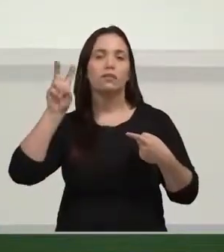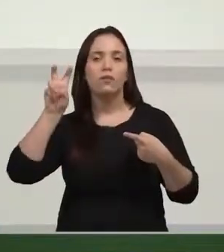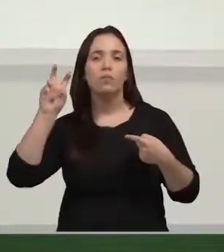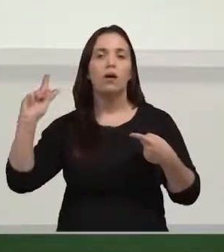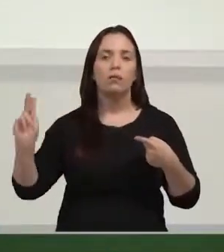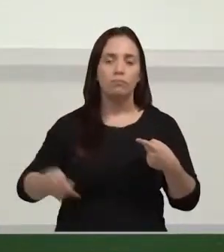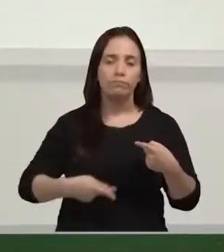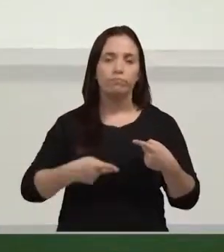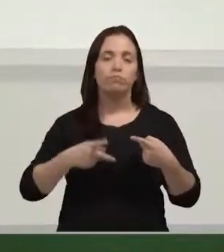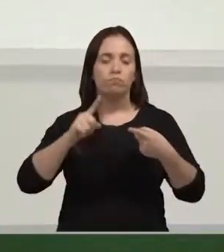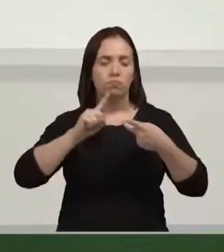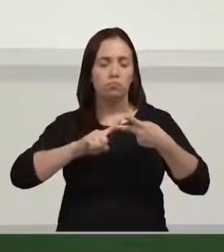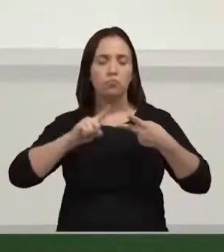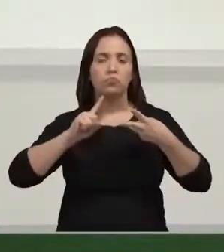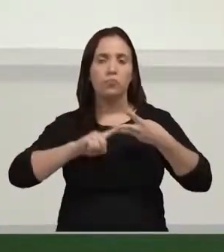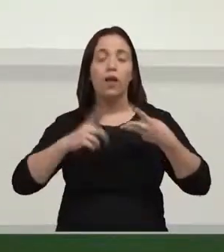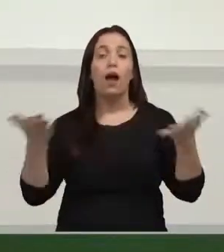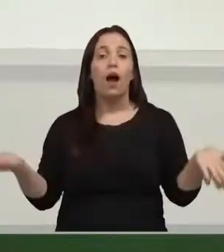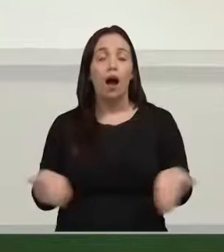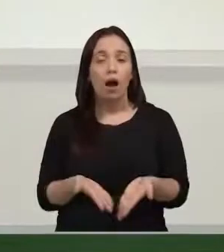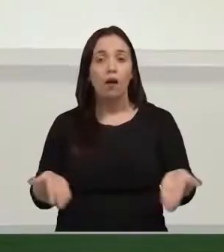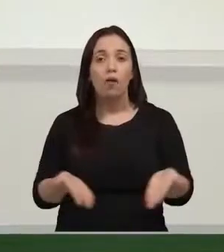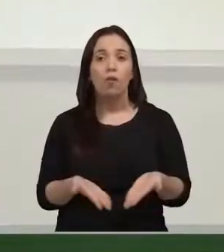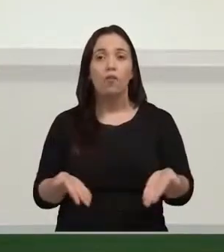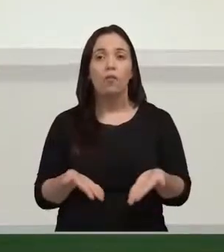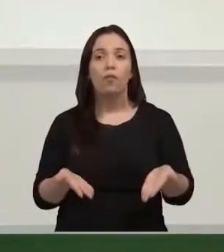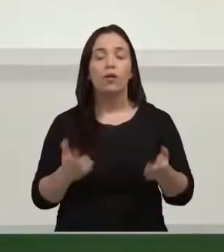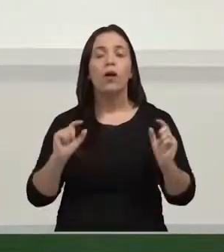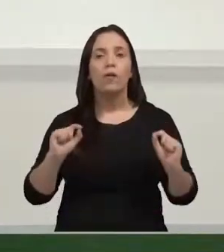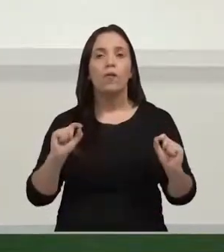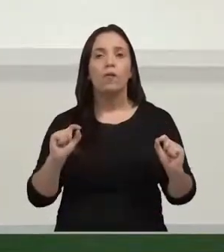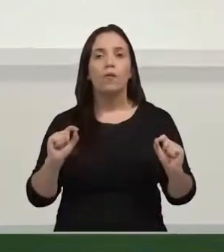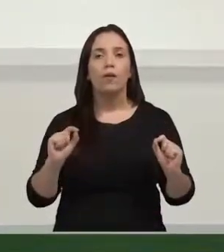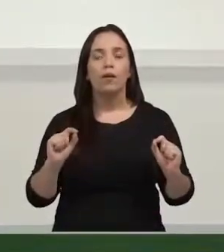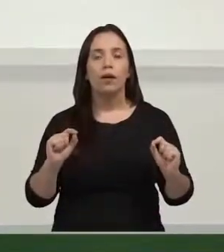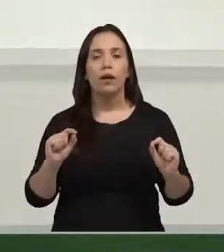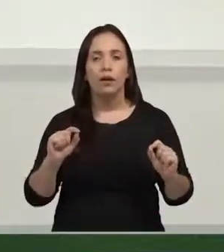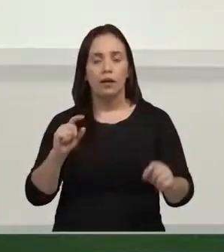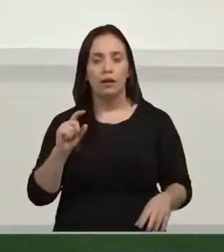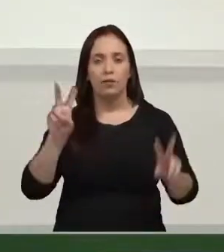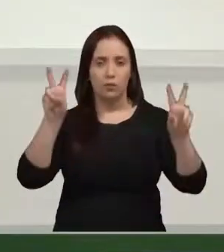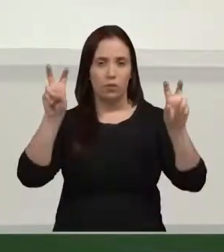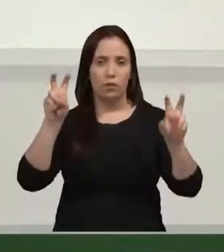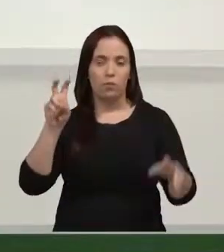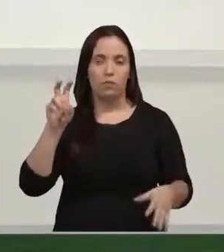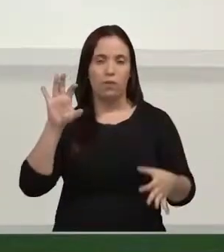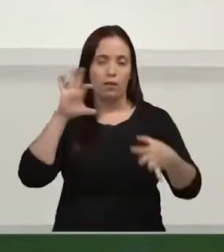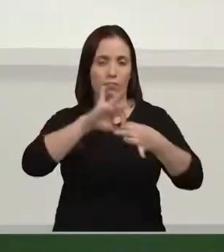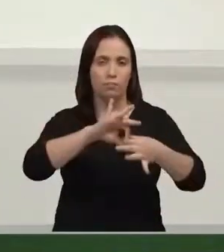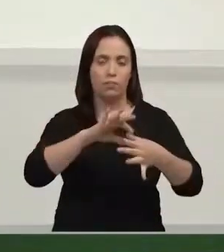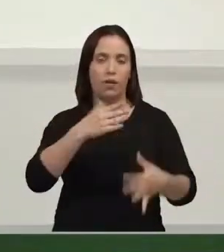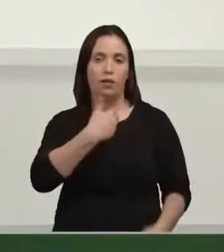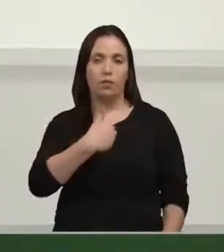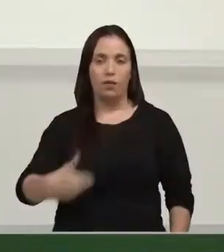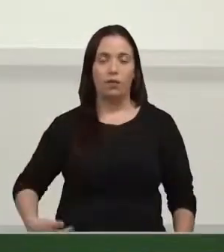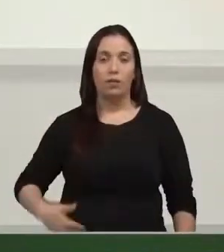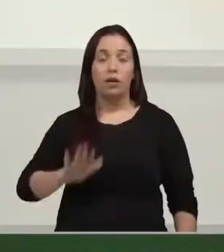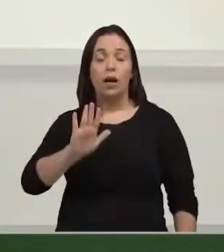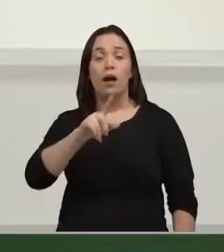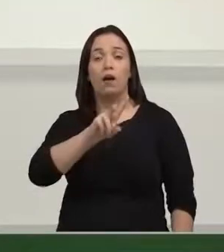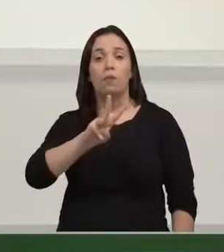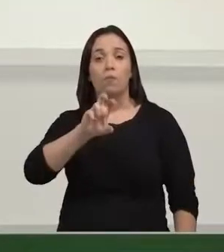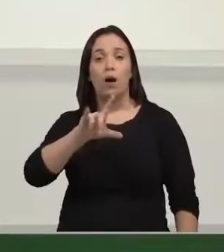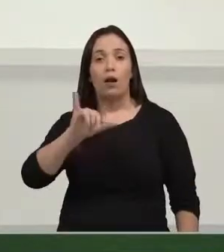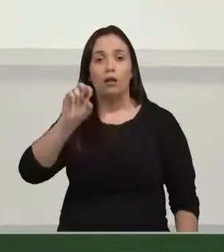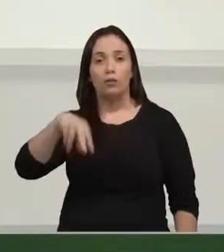que aconteceu, mas já praticamente, só para terminar a história dos governadores, já tem um depoimento do Wellington Dias,